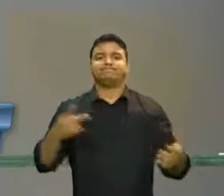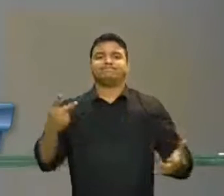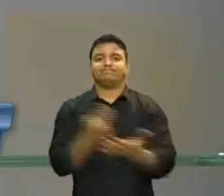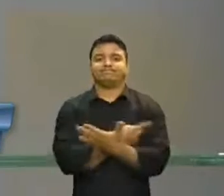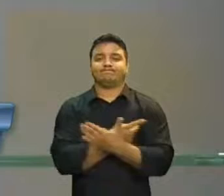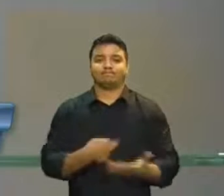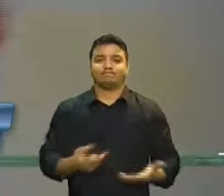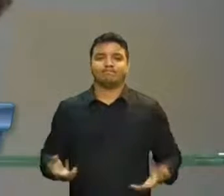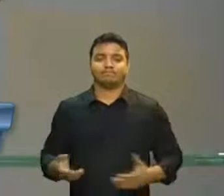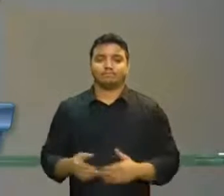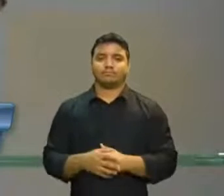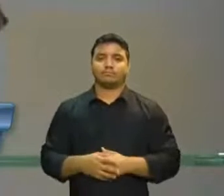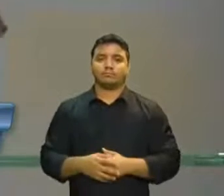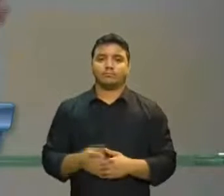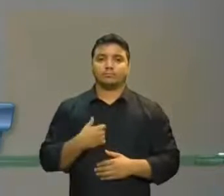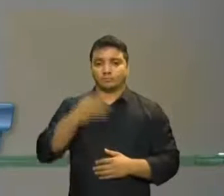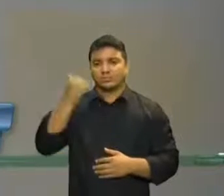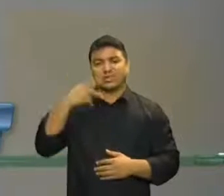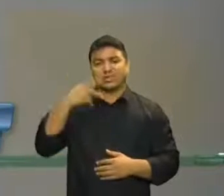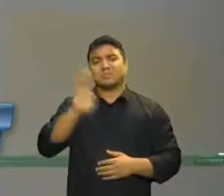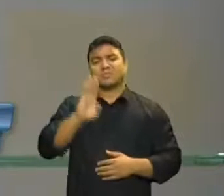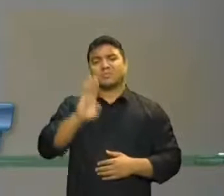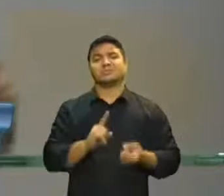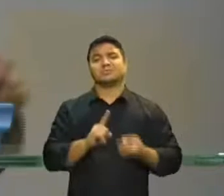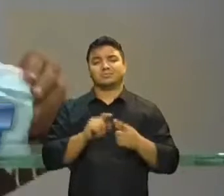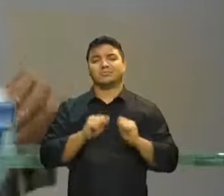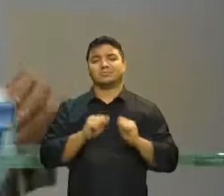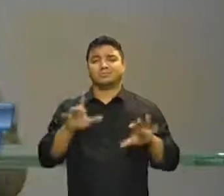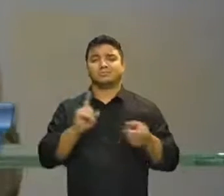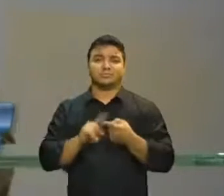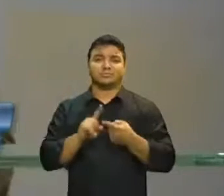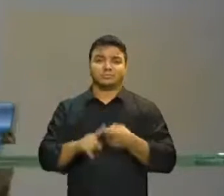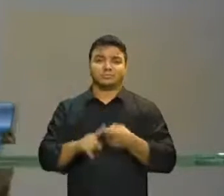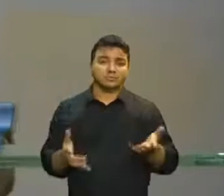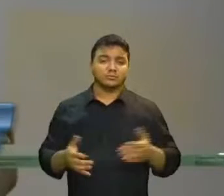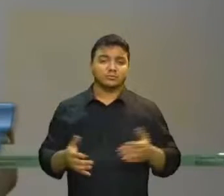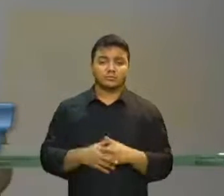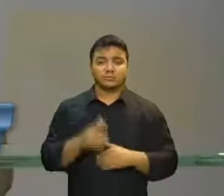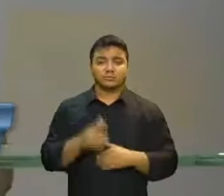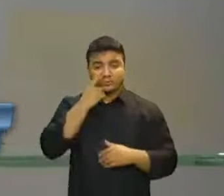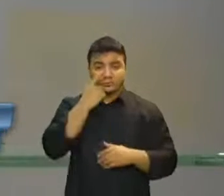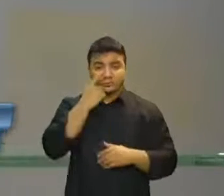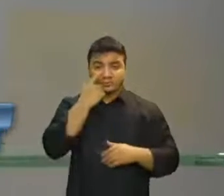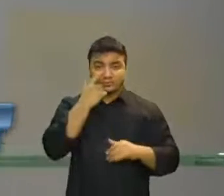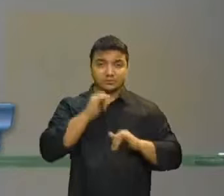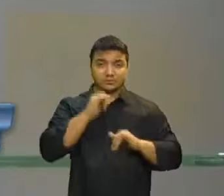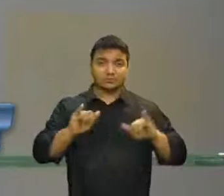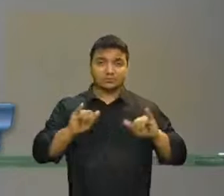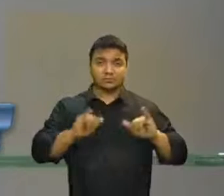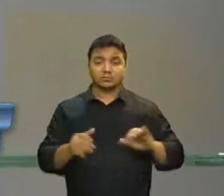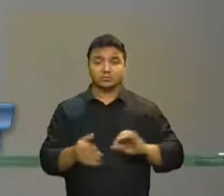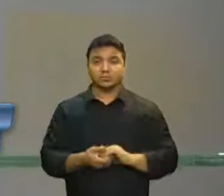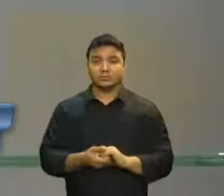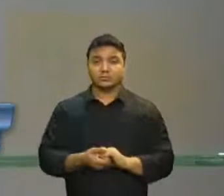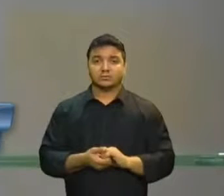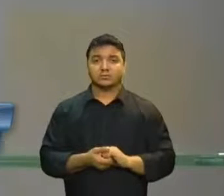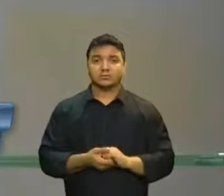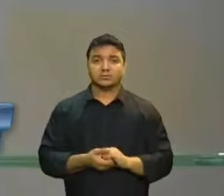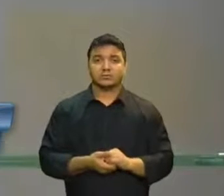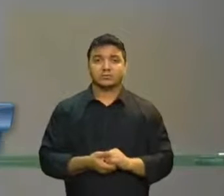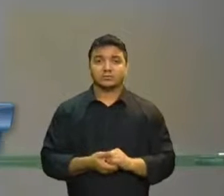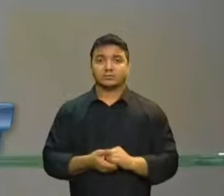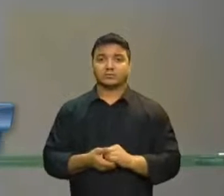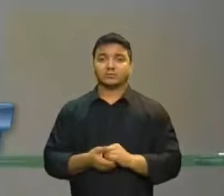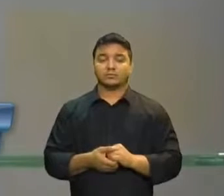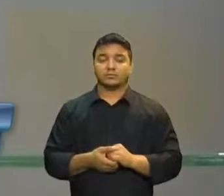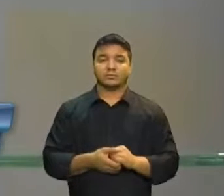no nosso Ceará. Eu sei que é no Brasil afora, você abre os noticiários aí, pra TV. Para concluir, deputado Manuel Duca. Está chegando o meu